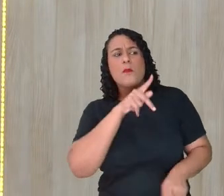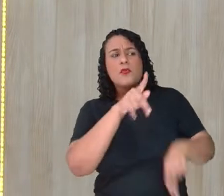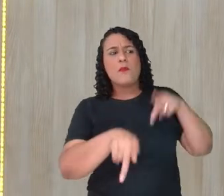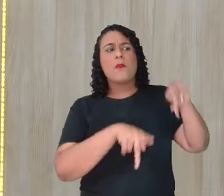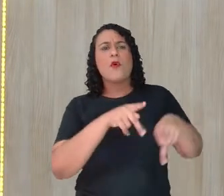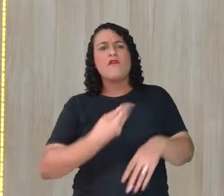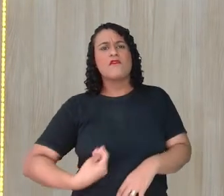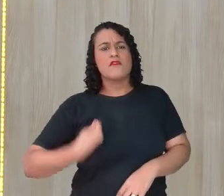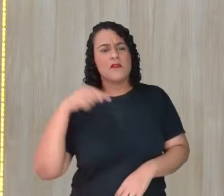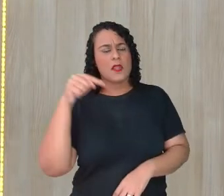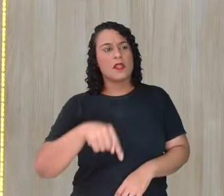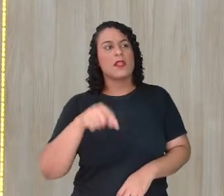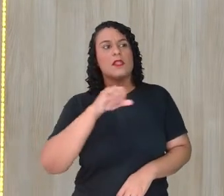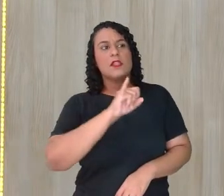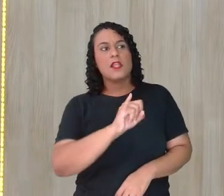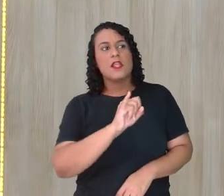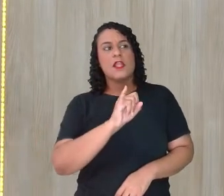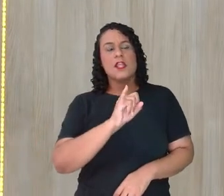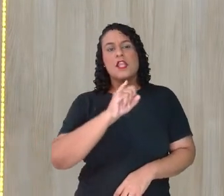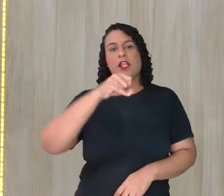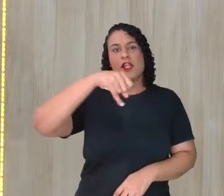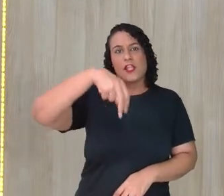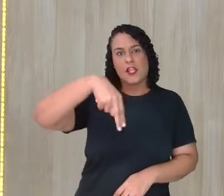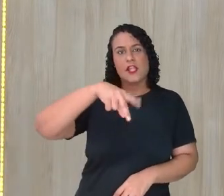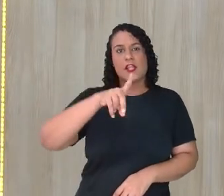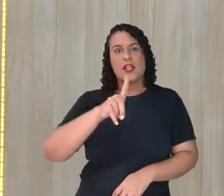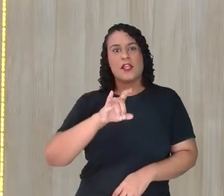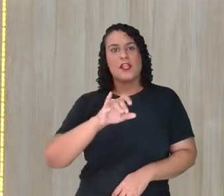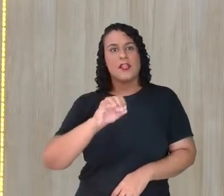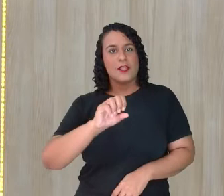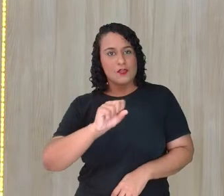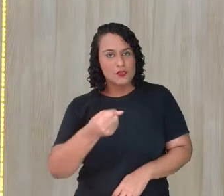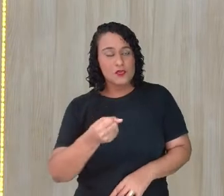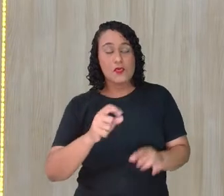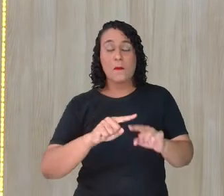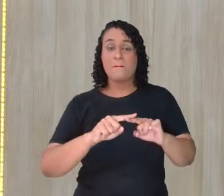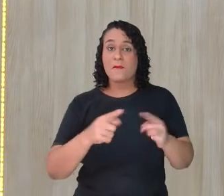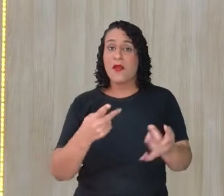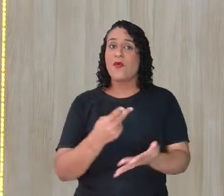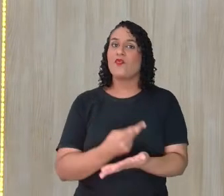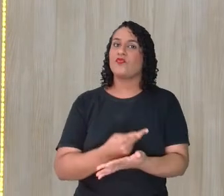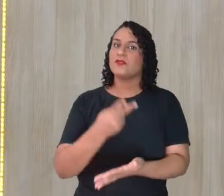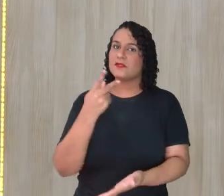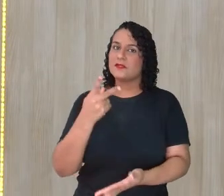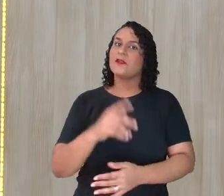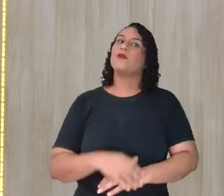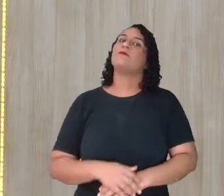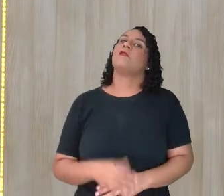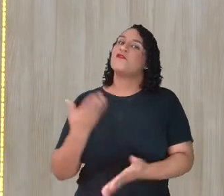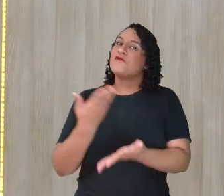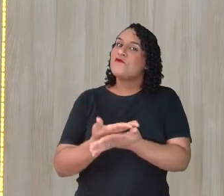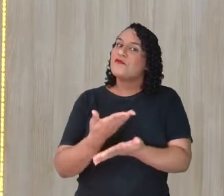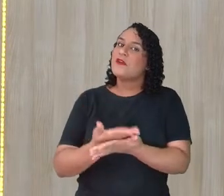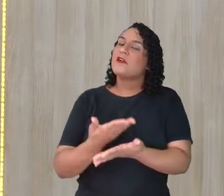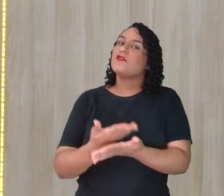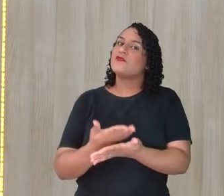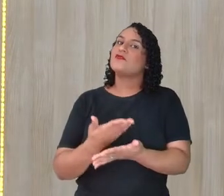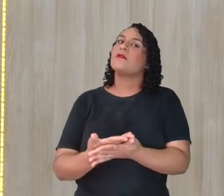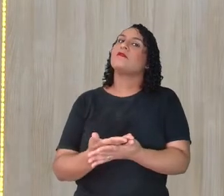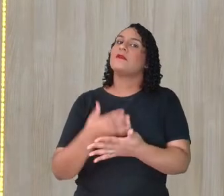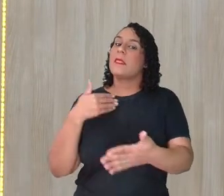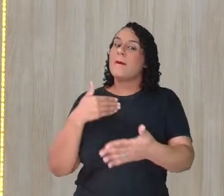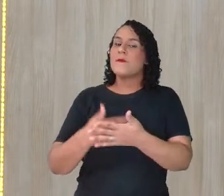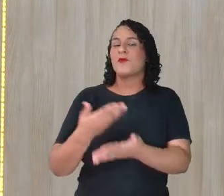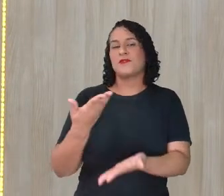índios, mas como isso aconteceu, a gente vai estudar a partir da